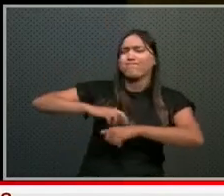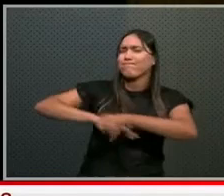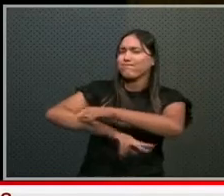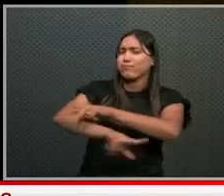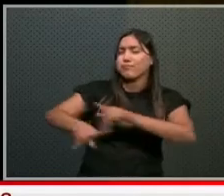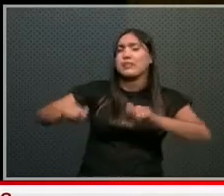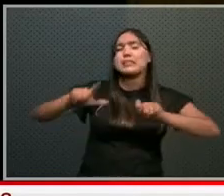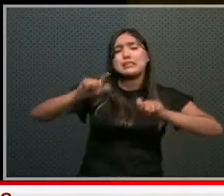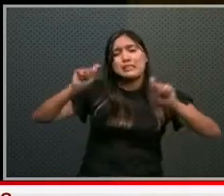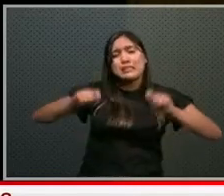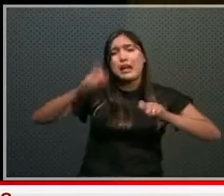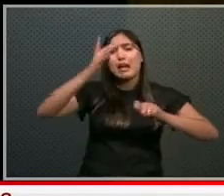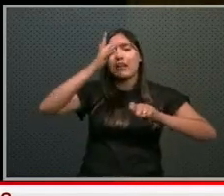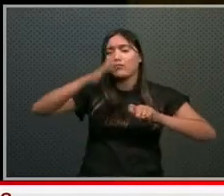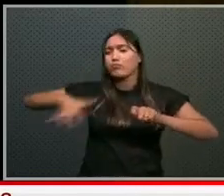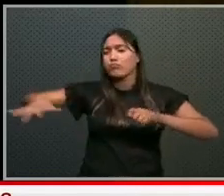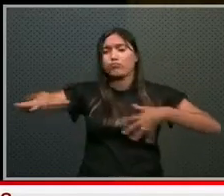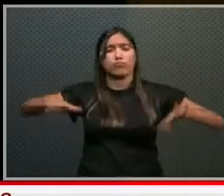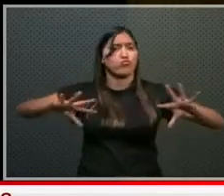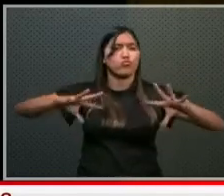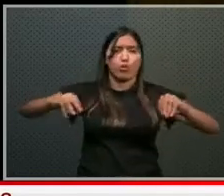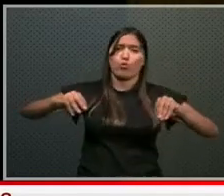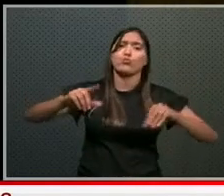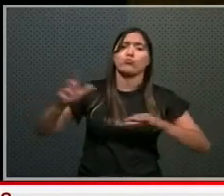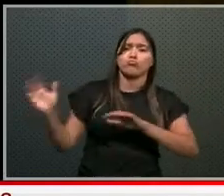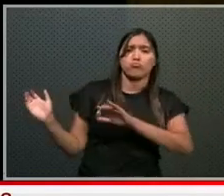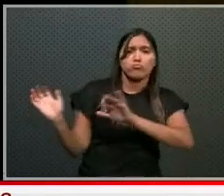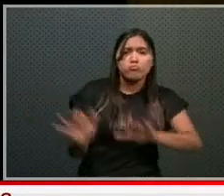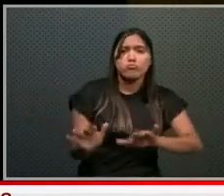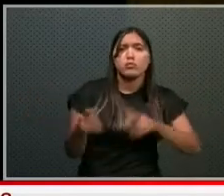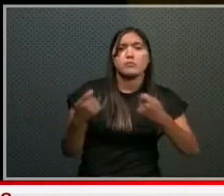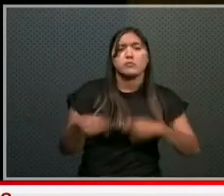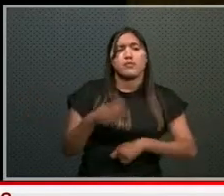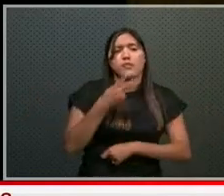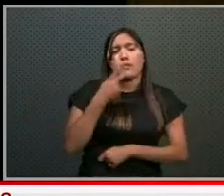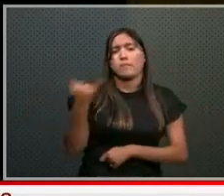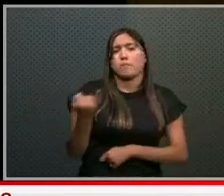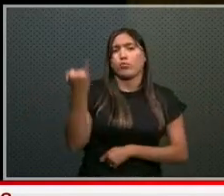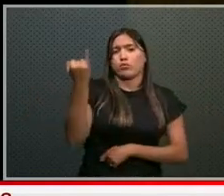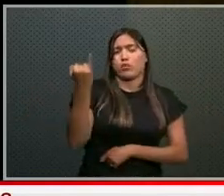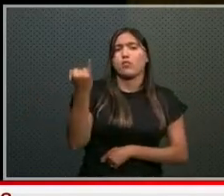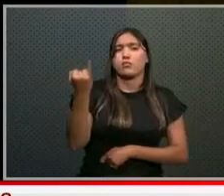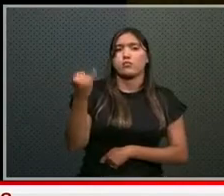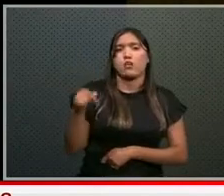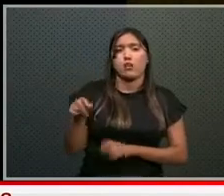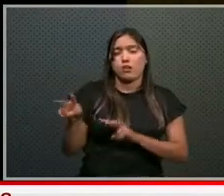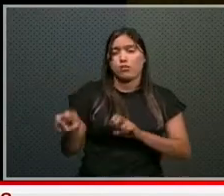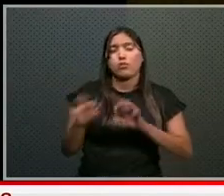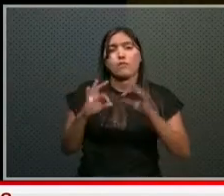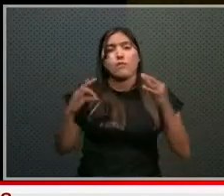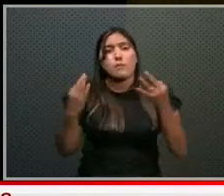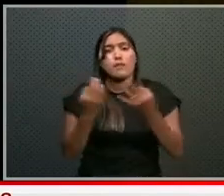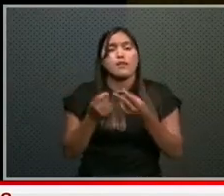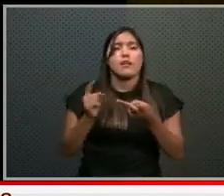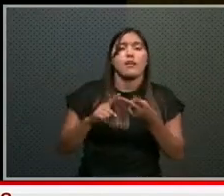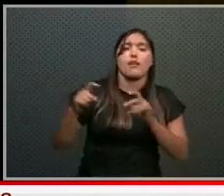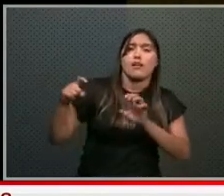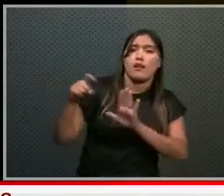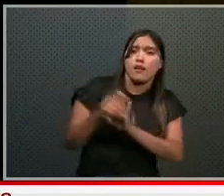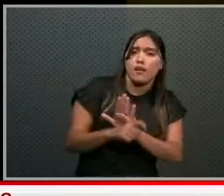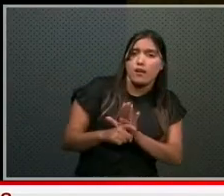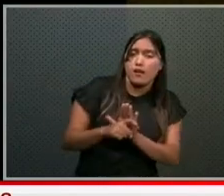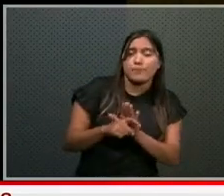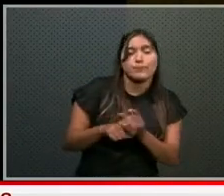todos precisam ser olhados com a sua significância e a sua importância a agricultura familiar O agronegócio as